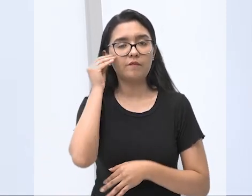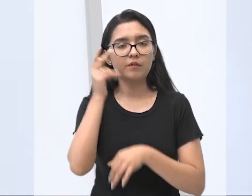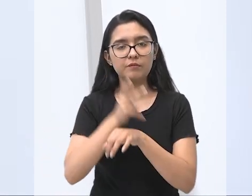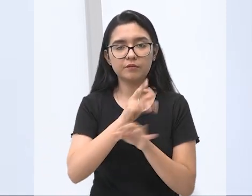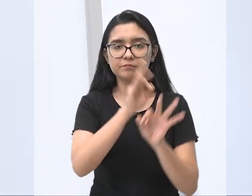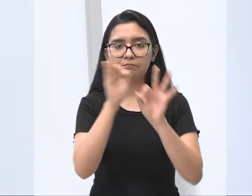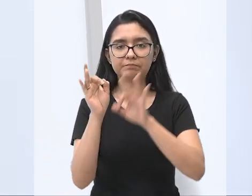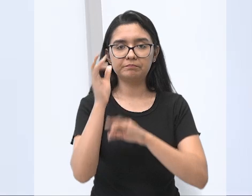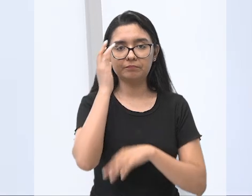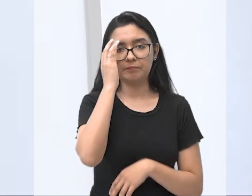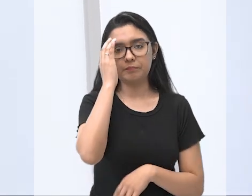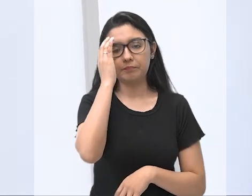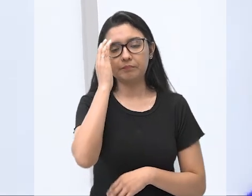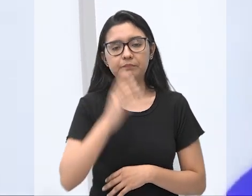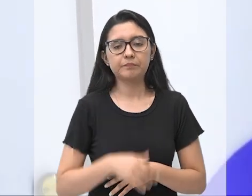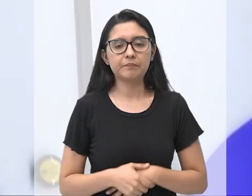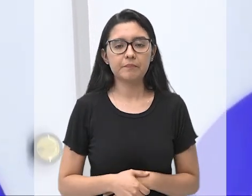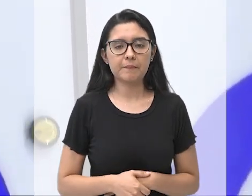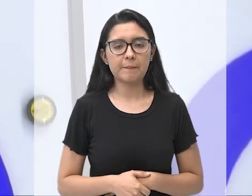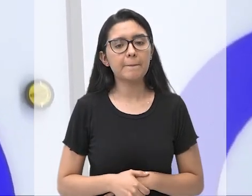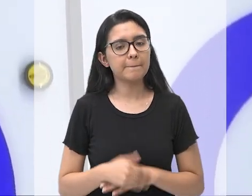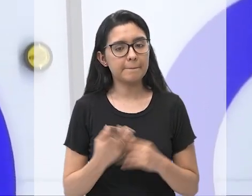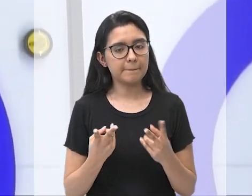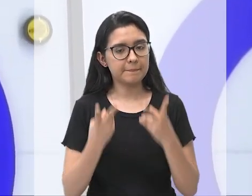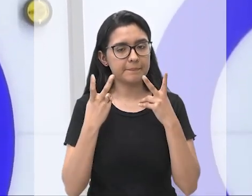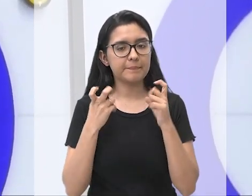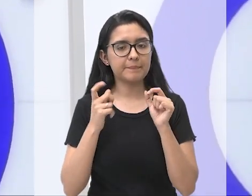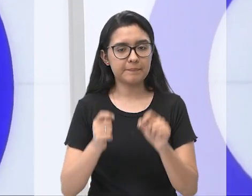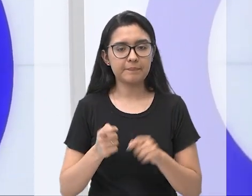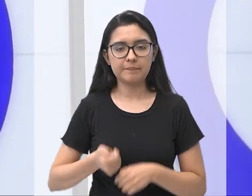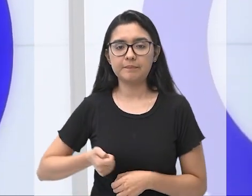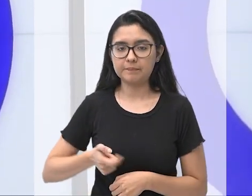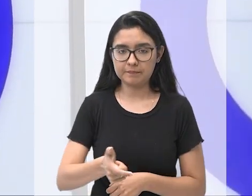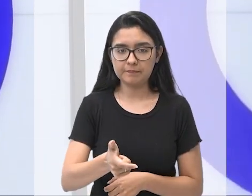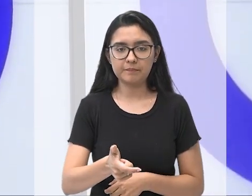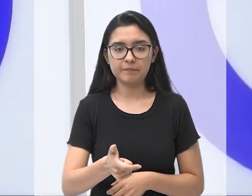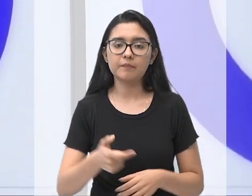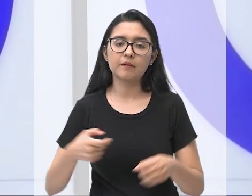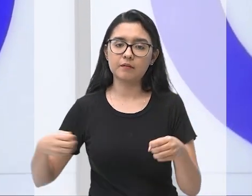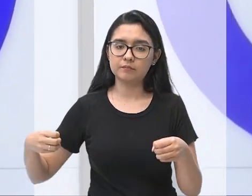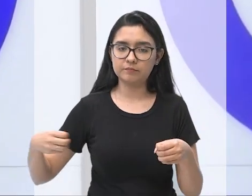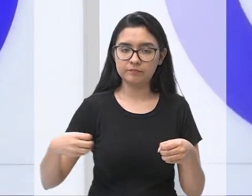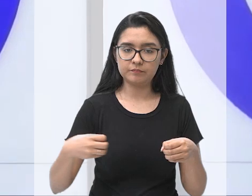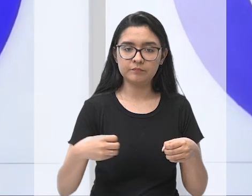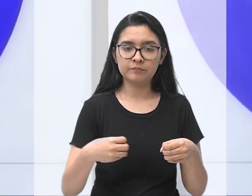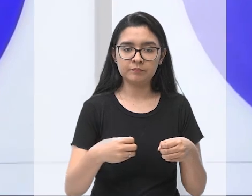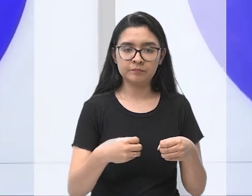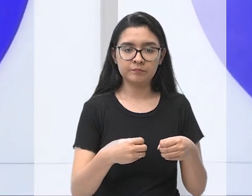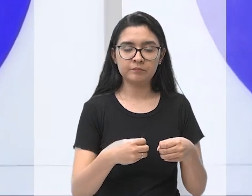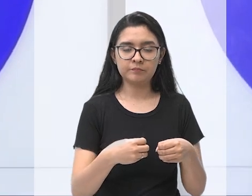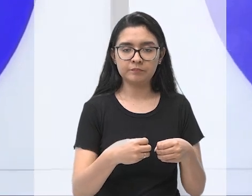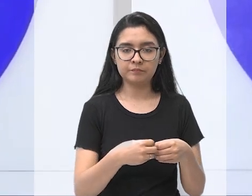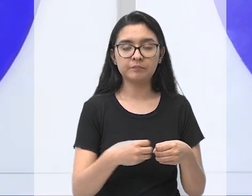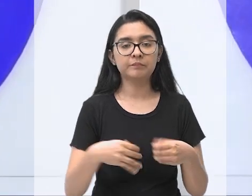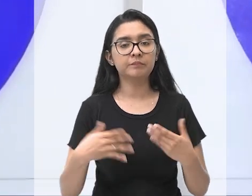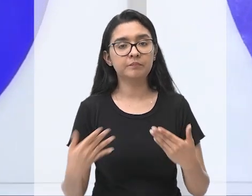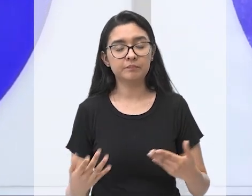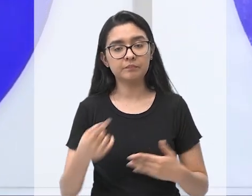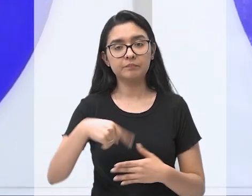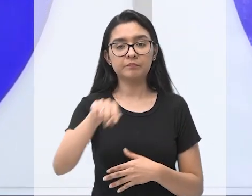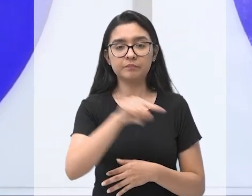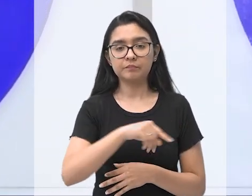Muito bem, e aí, já relembraram como se joga cada um deles, né? Agora nós vamos rever novamente esse vídeo